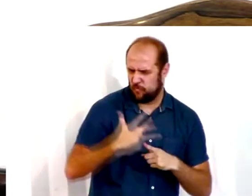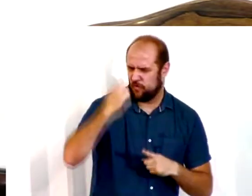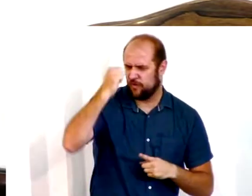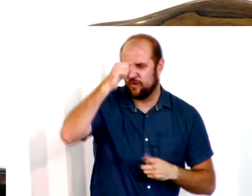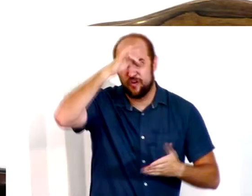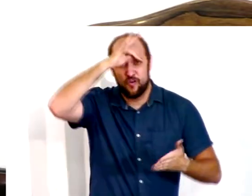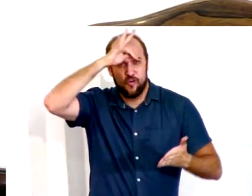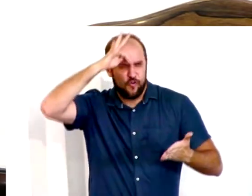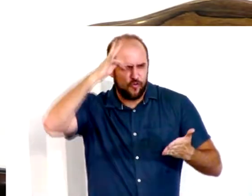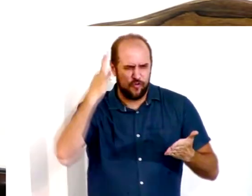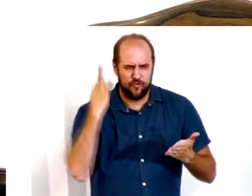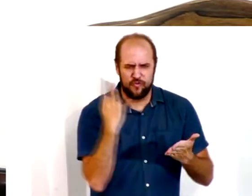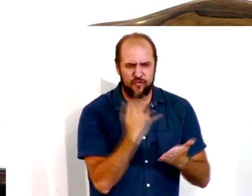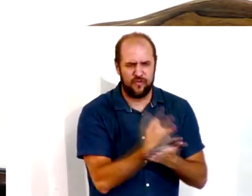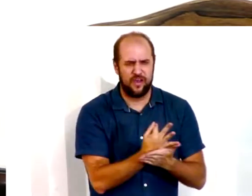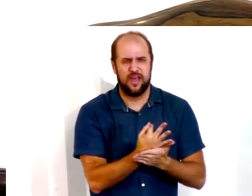faz